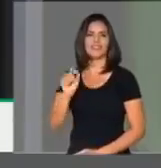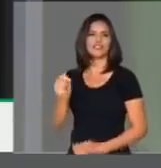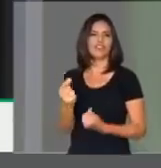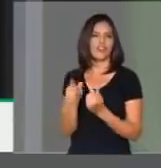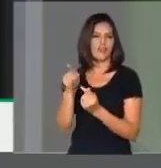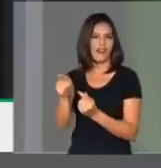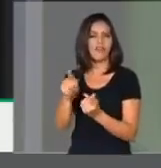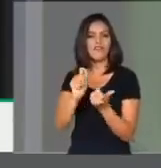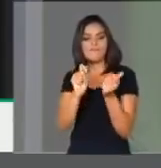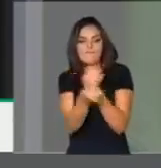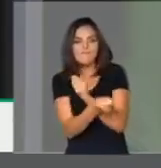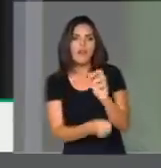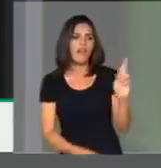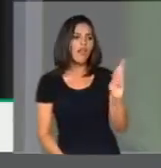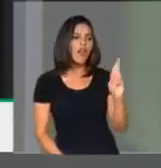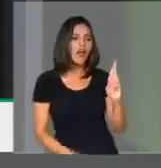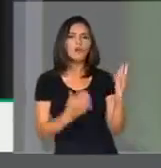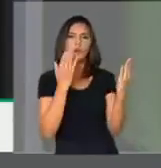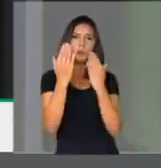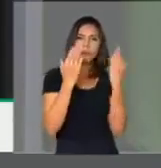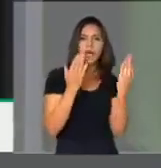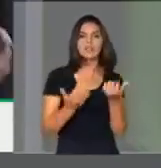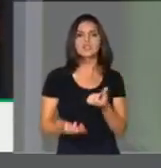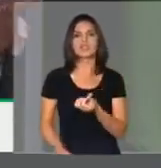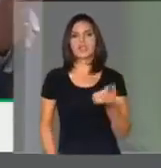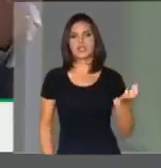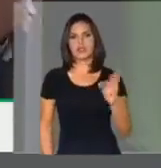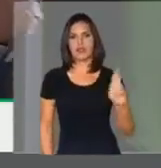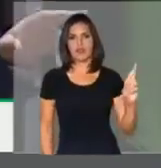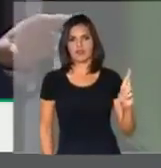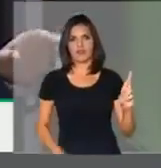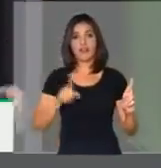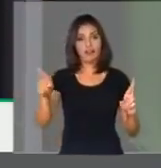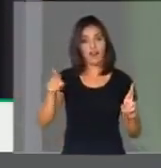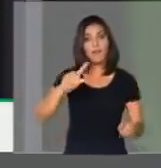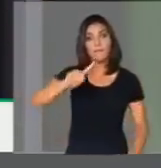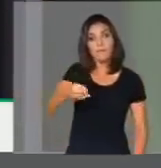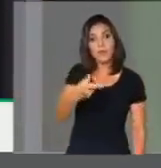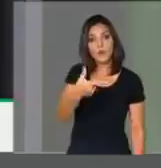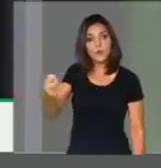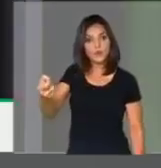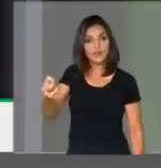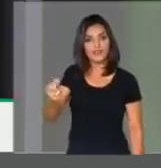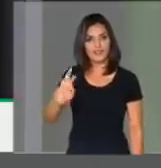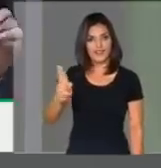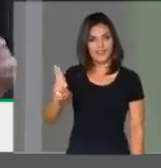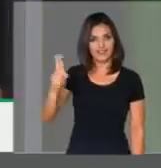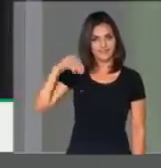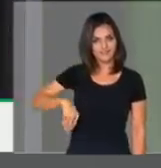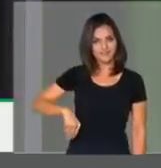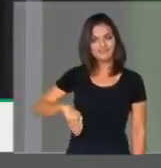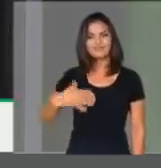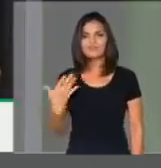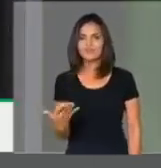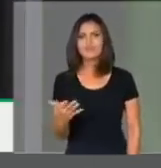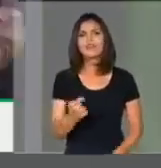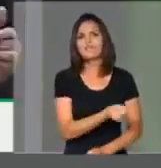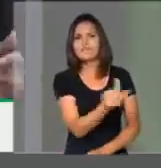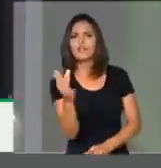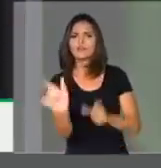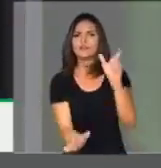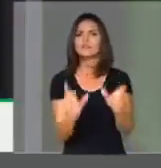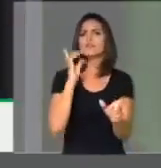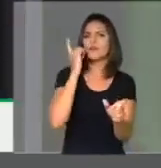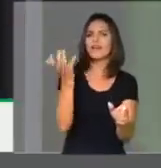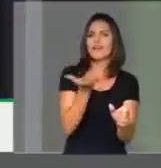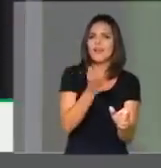de R$600. Eu vejo que já tem vários parlamentares querendo fazer uma parte, está à disposição para que a gente